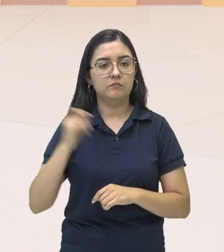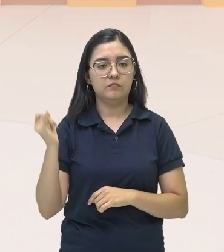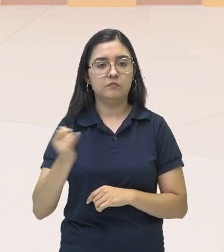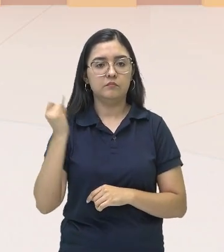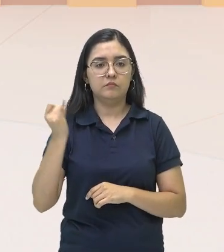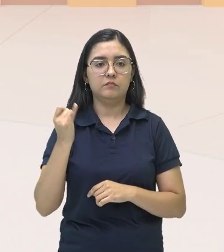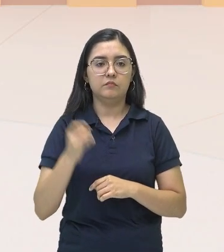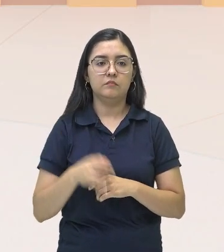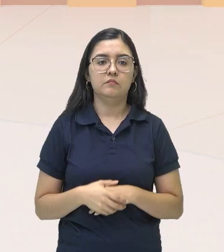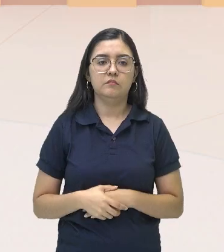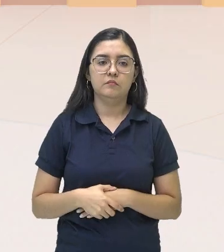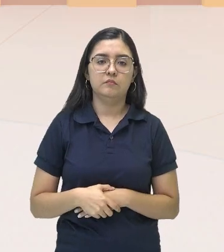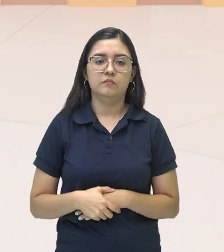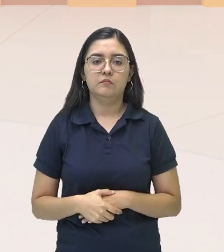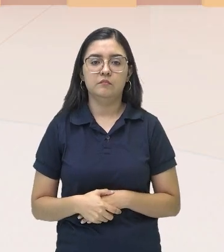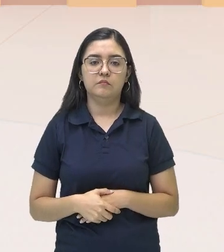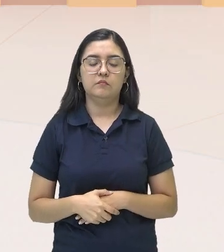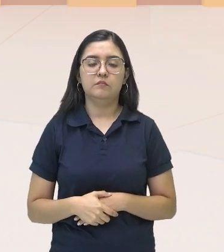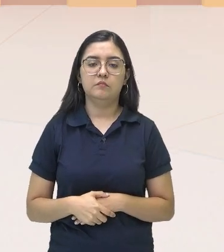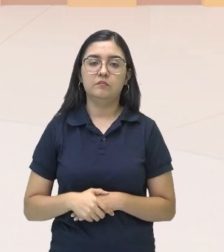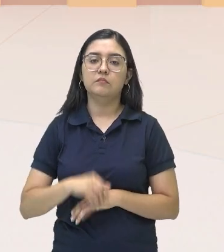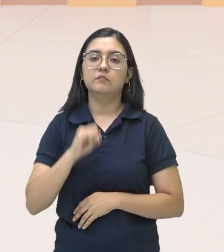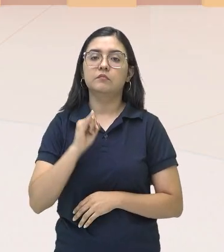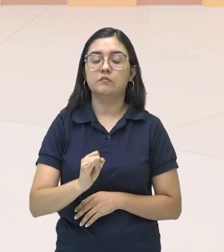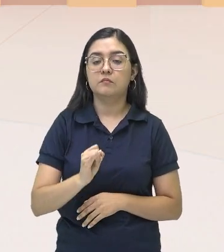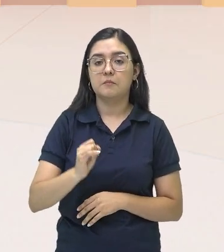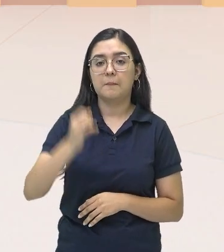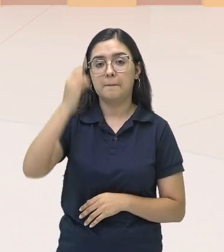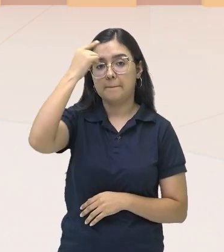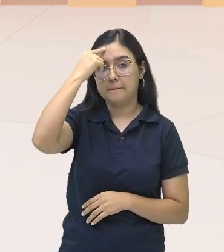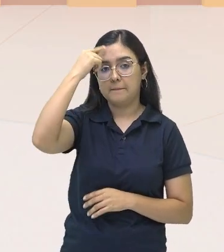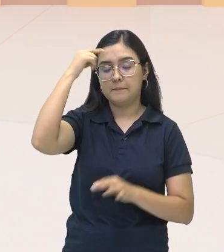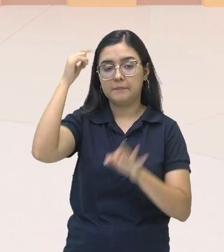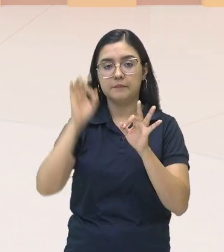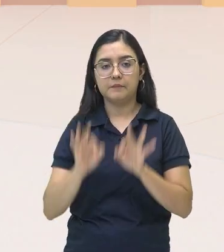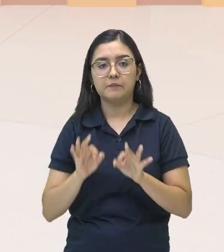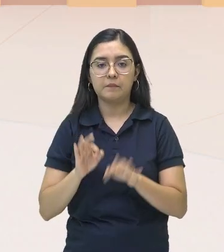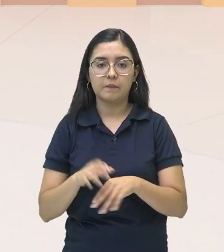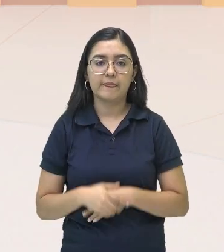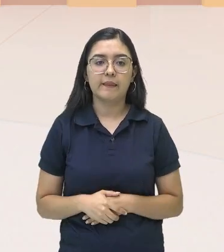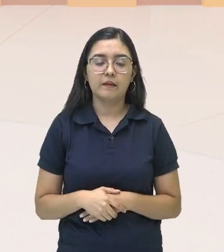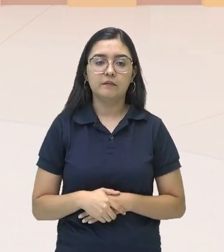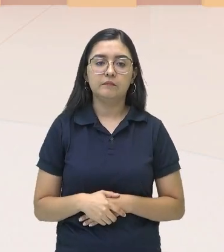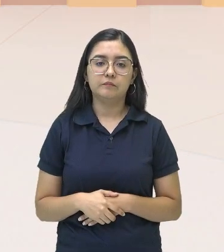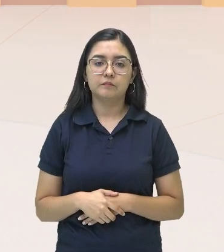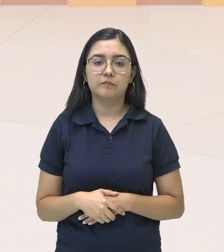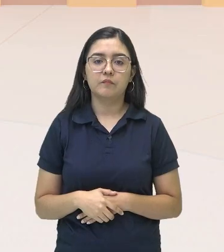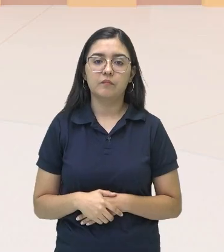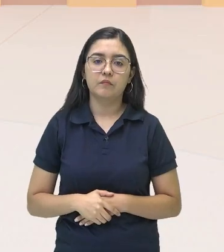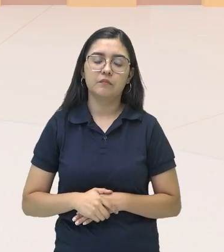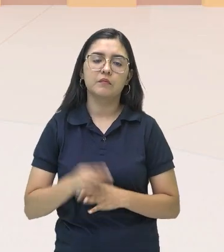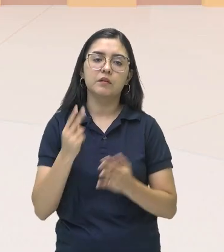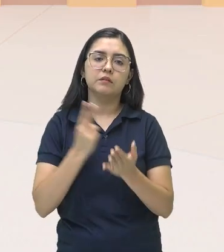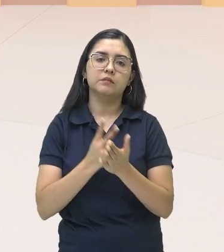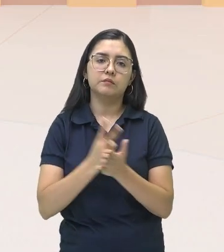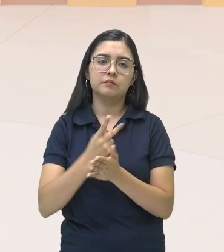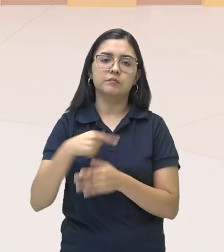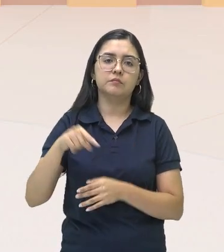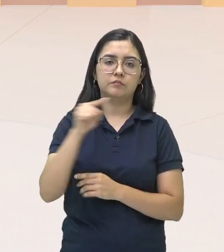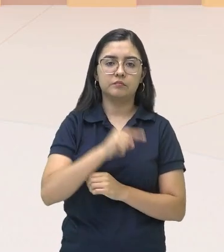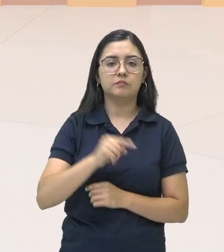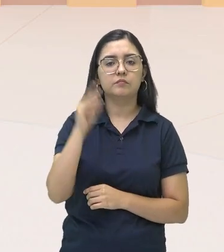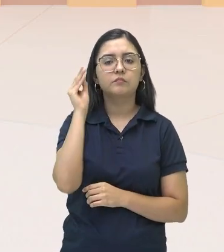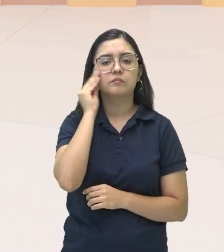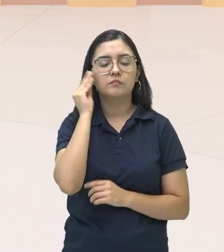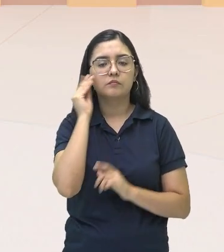fundamental e muito importante se pensar, tá bom? Então, toda vez que você olhar para uma carteira